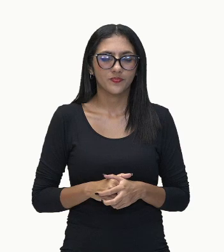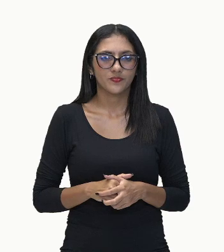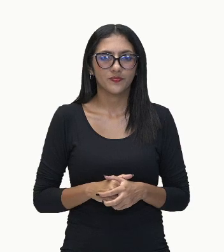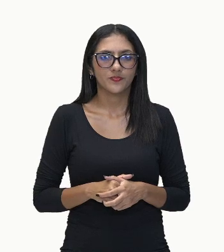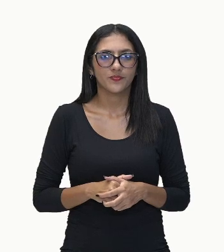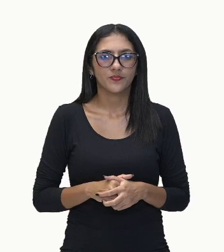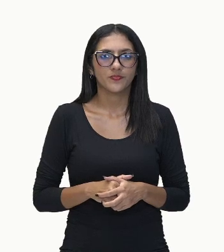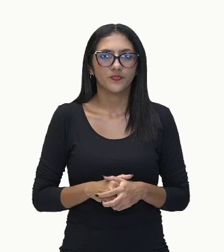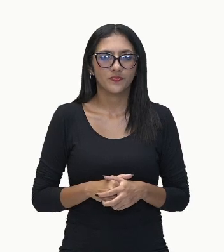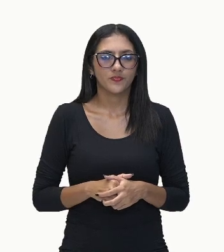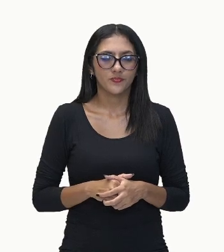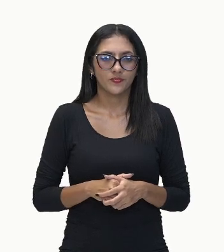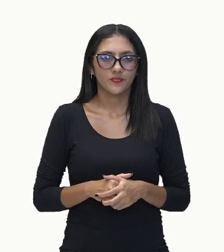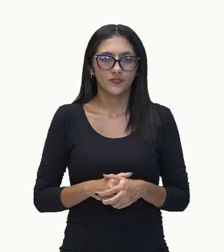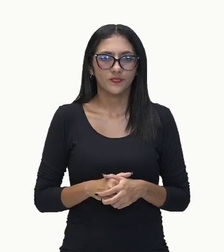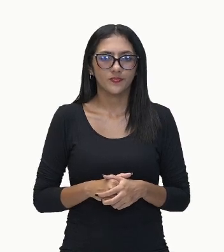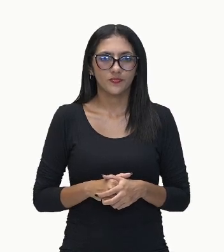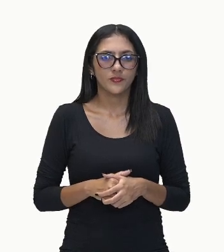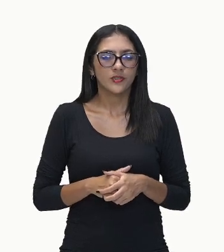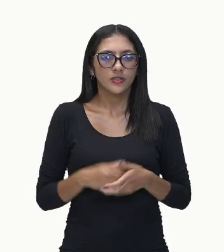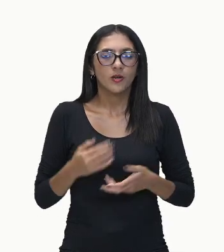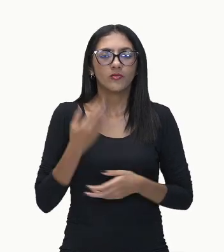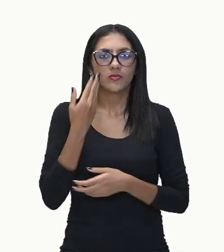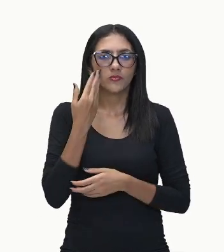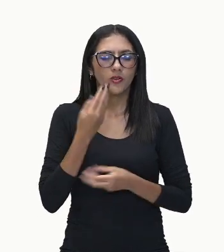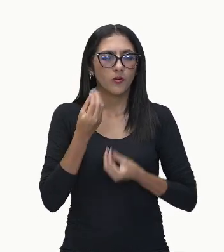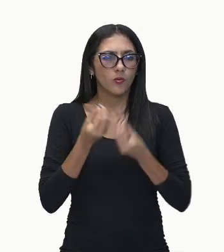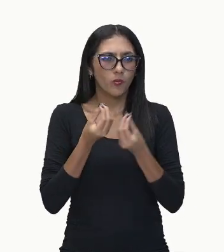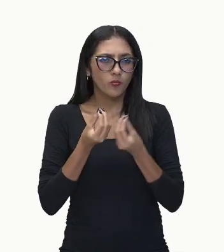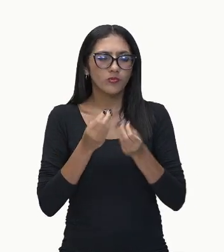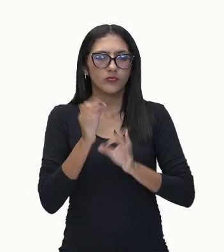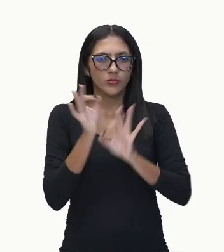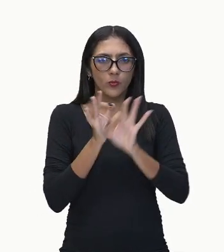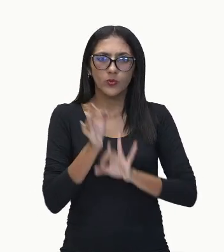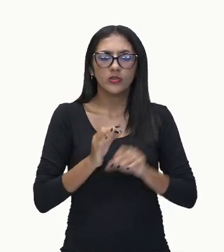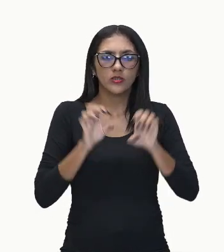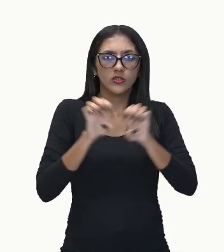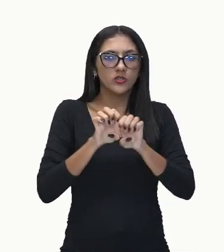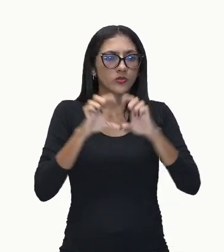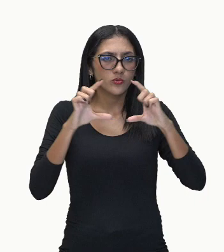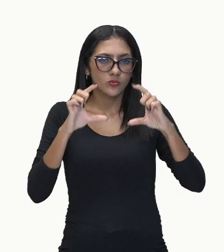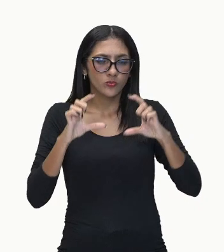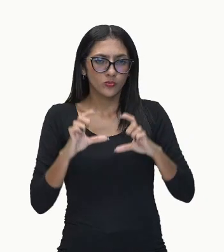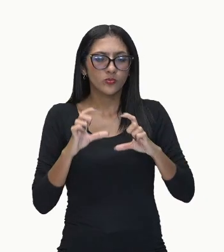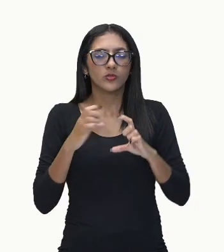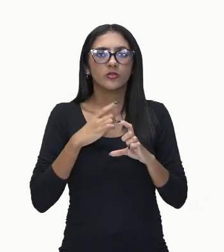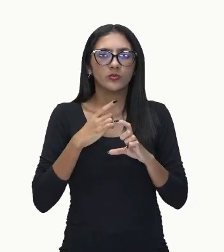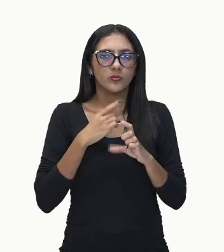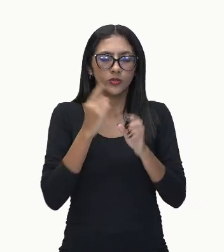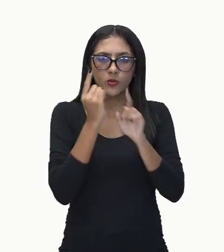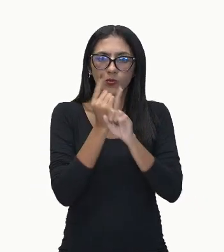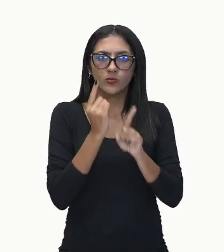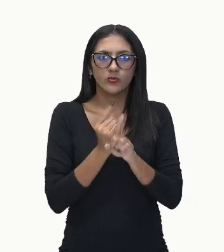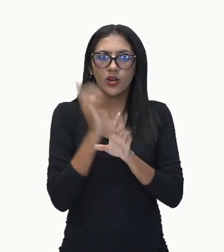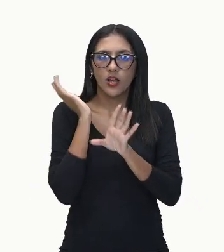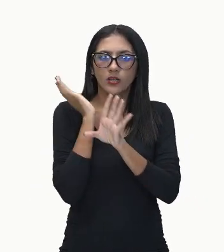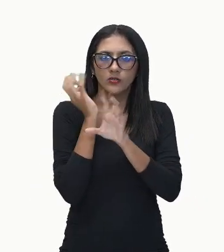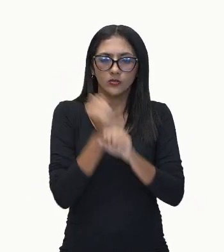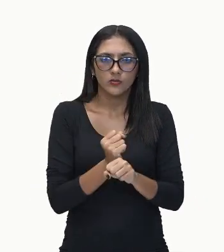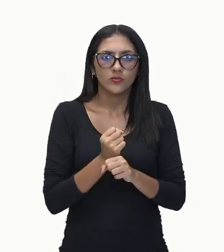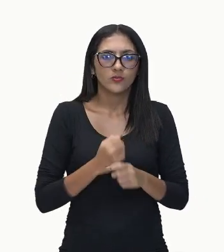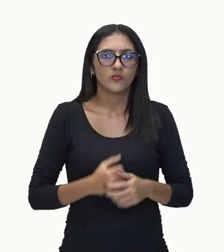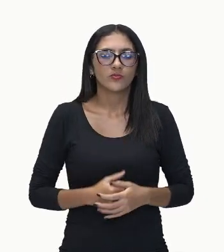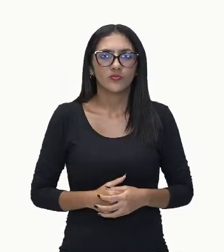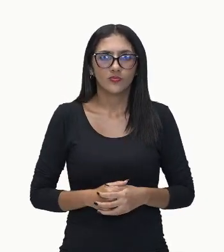vamos limpar aqui porque nós vamos utilizar uma técnica para nós chegarmos aí nesses valores beleza